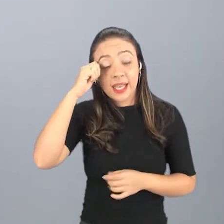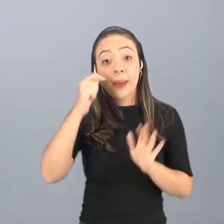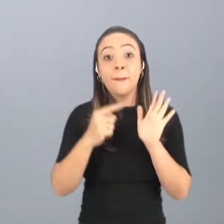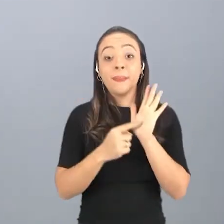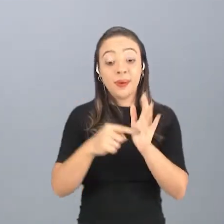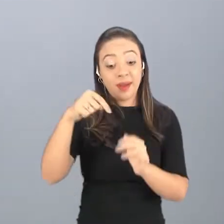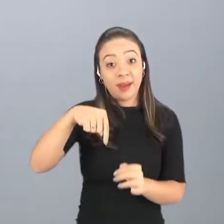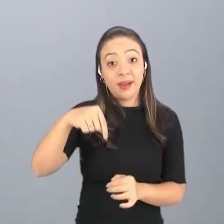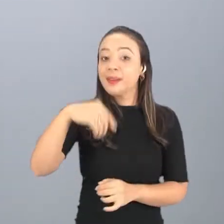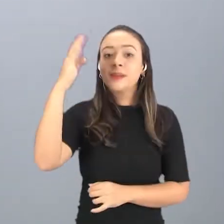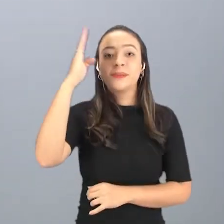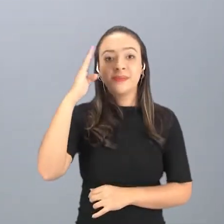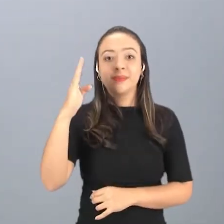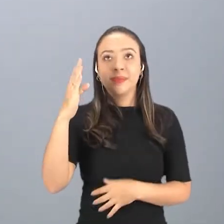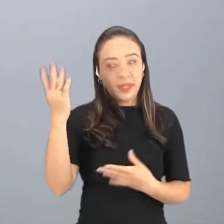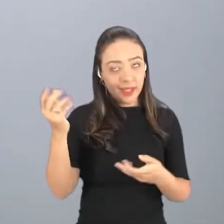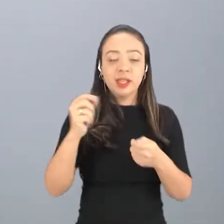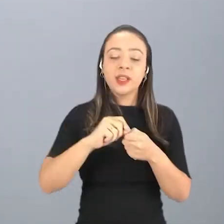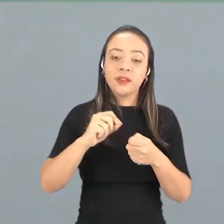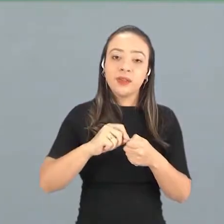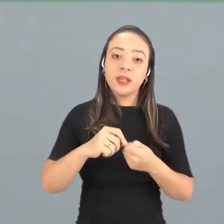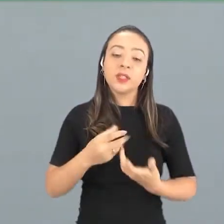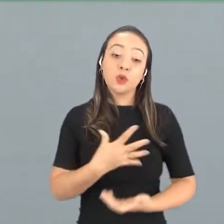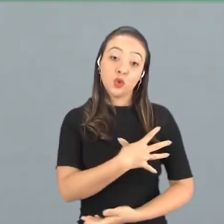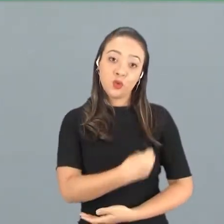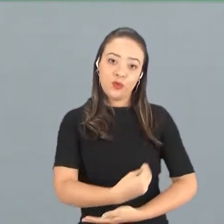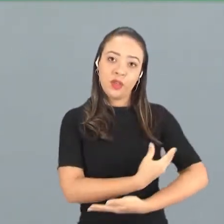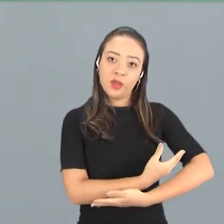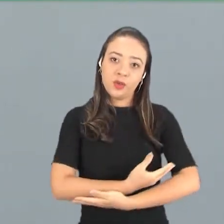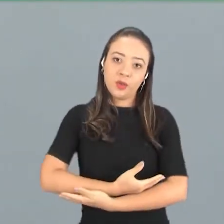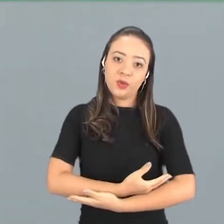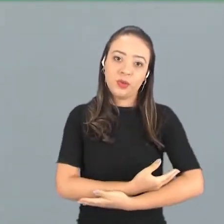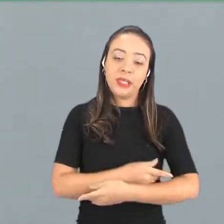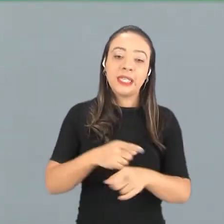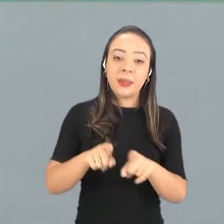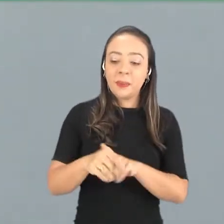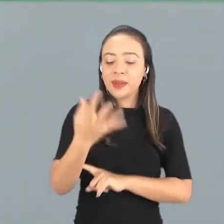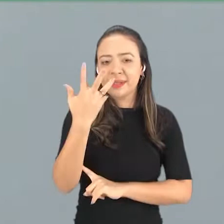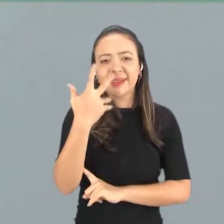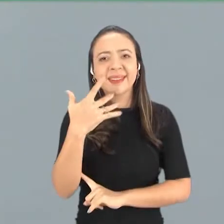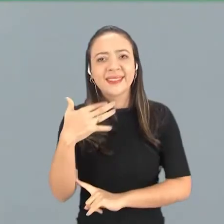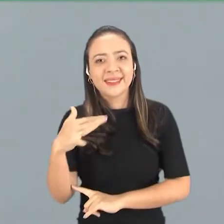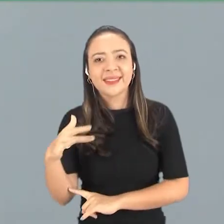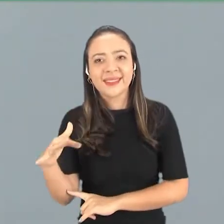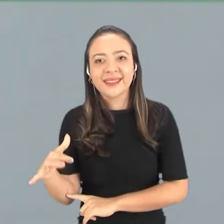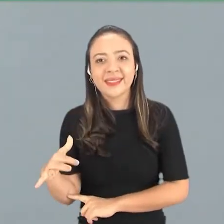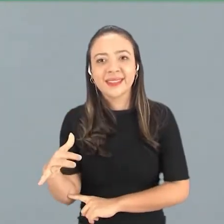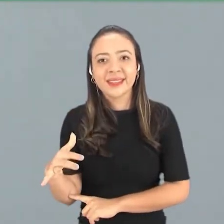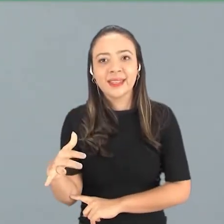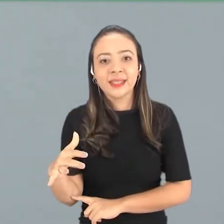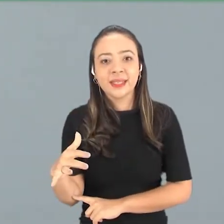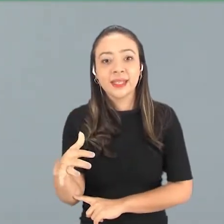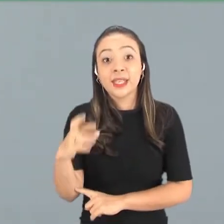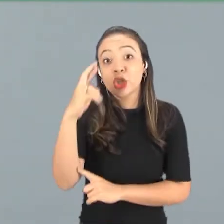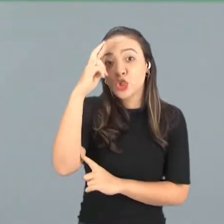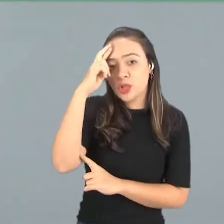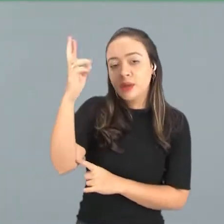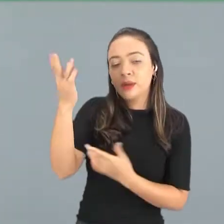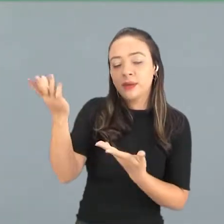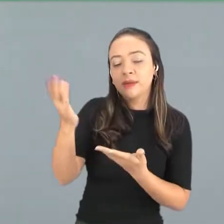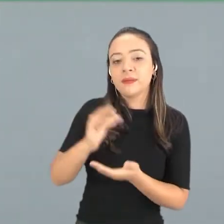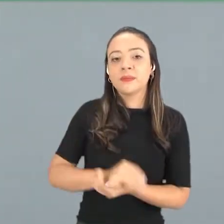Quando faziam os seus filhos dormir e as crianças também, os bebês das suas senhoras,